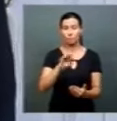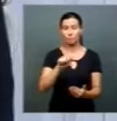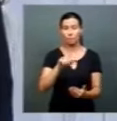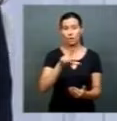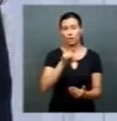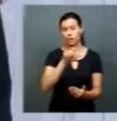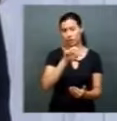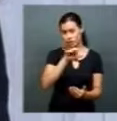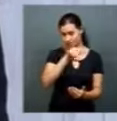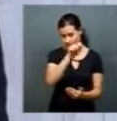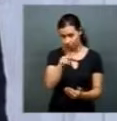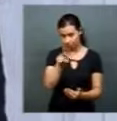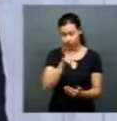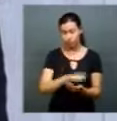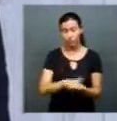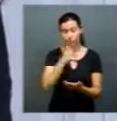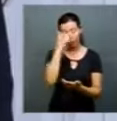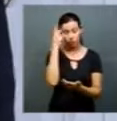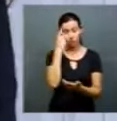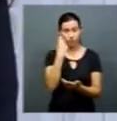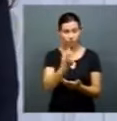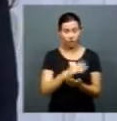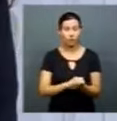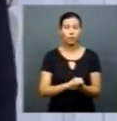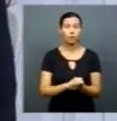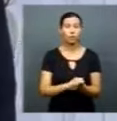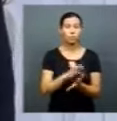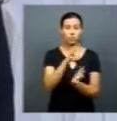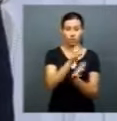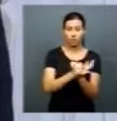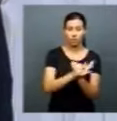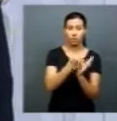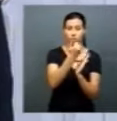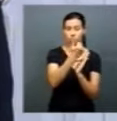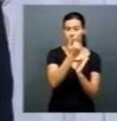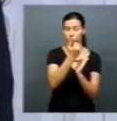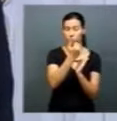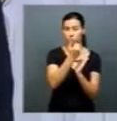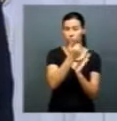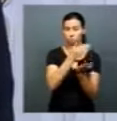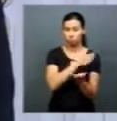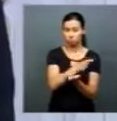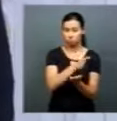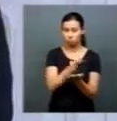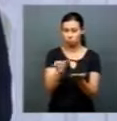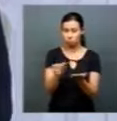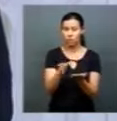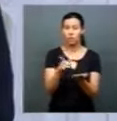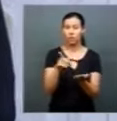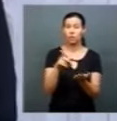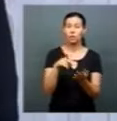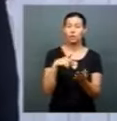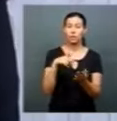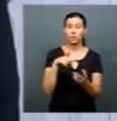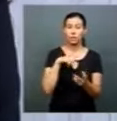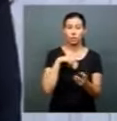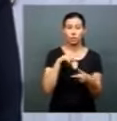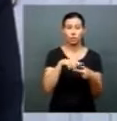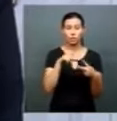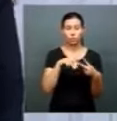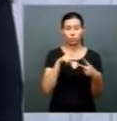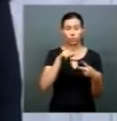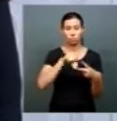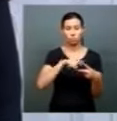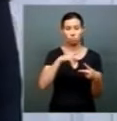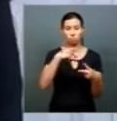Os interessados vão se inscrever dentro das modalidades. A gente tem hoje duas modalidades, que é a pré-incubação, que é quando não